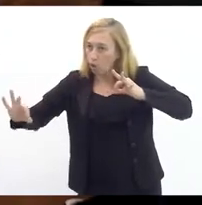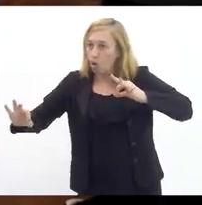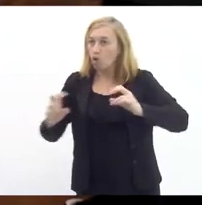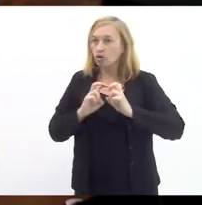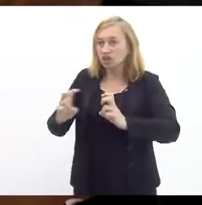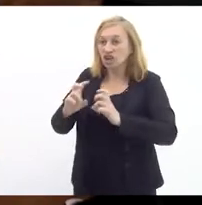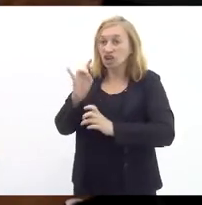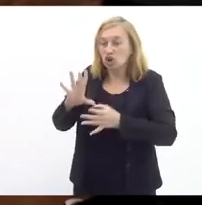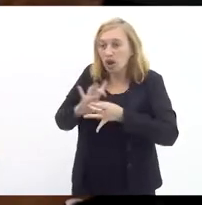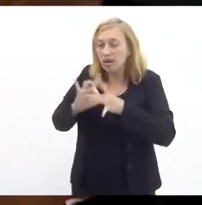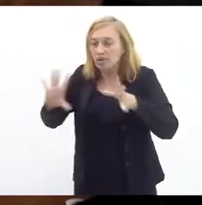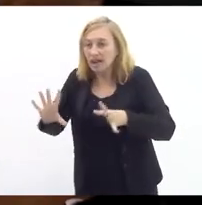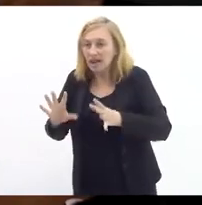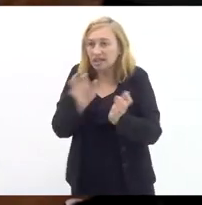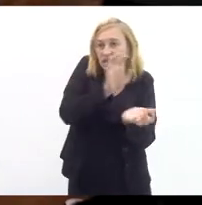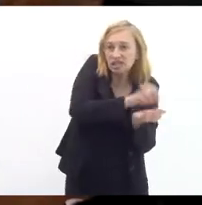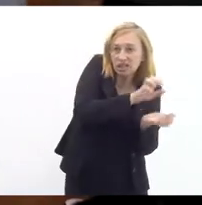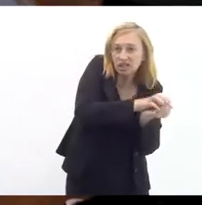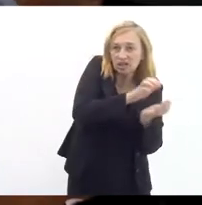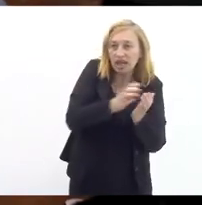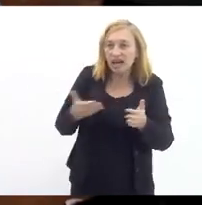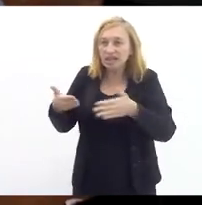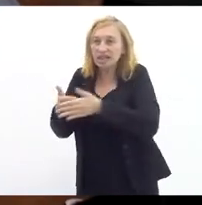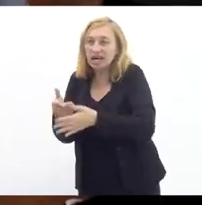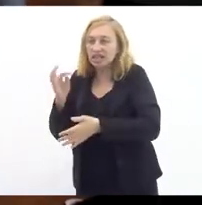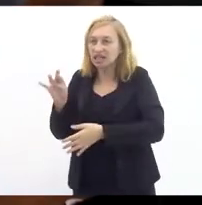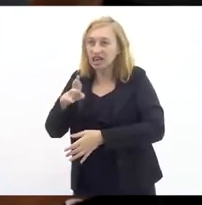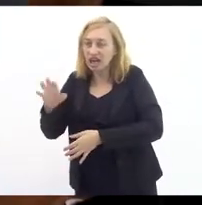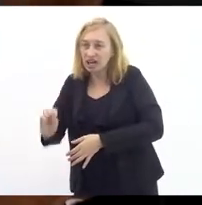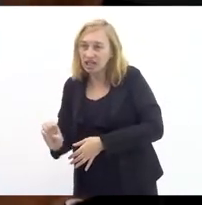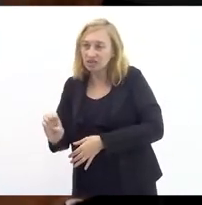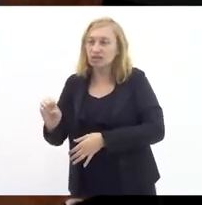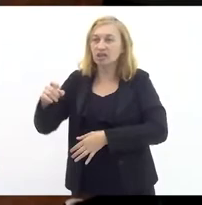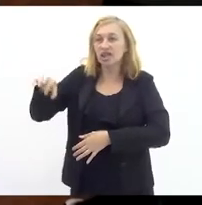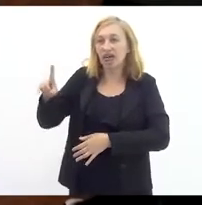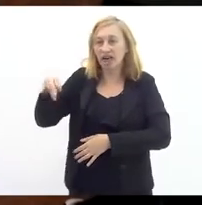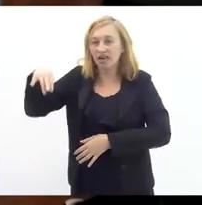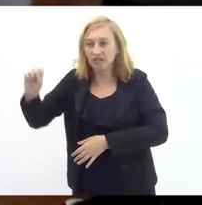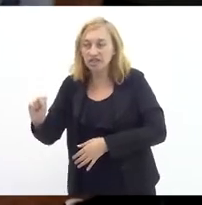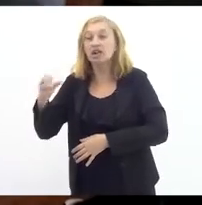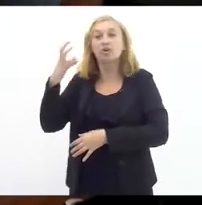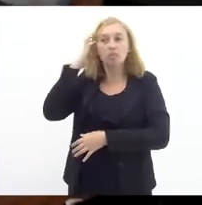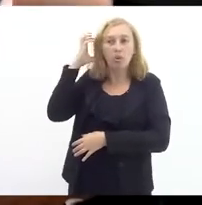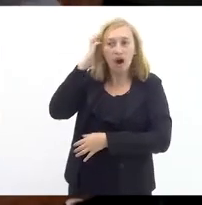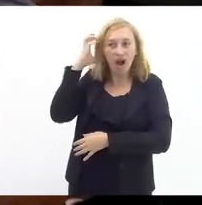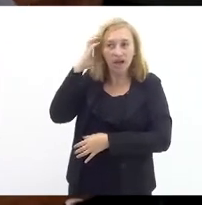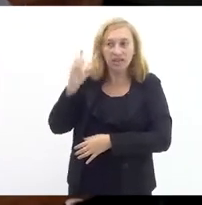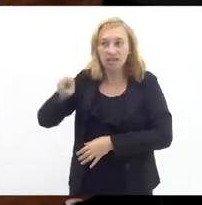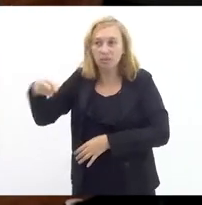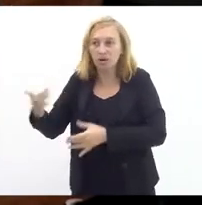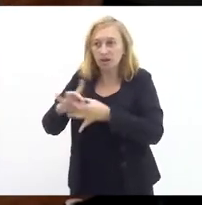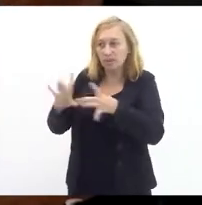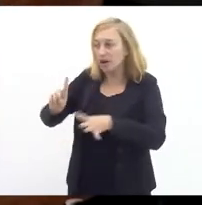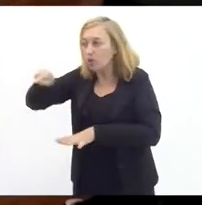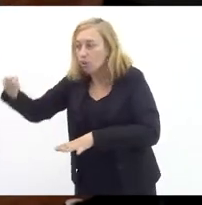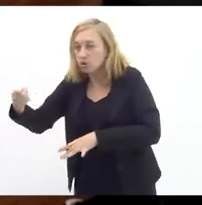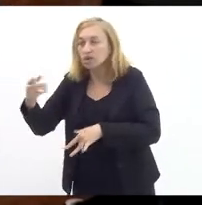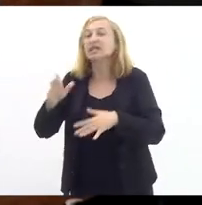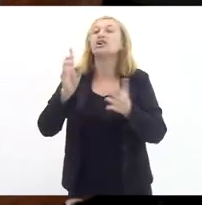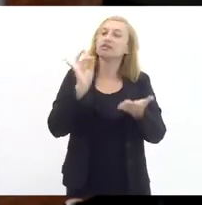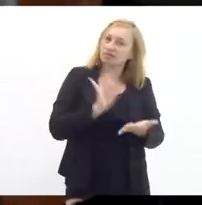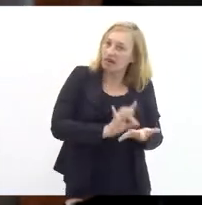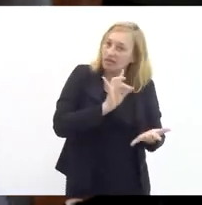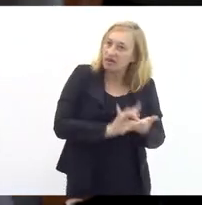para uma estação, por exemplo, de Santa Cruz até Tancredo Neves, por rádio, só quando chegar em Tancredo Neves que libera o outro. Então, na verdade,